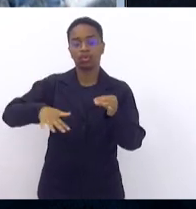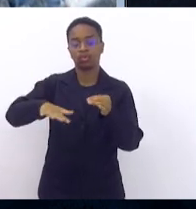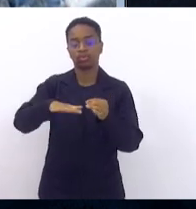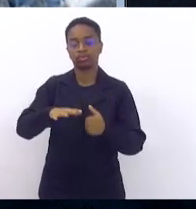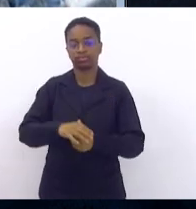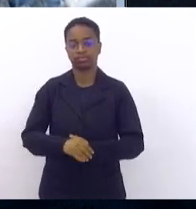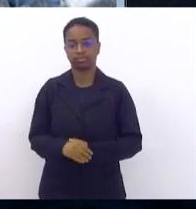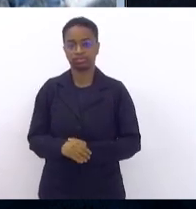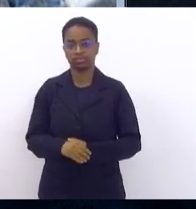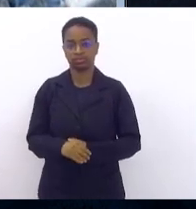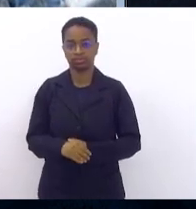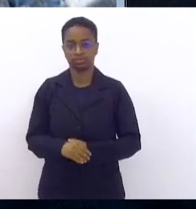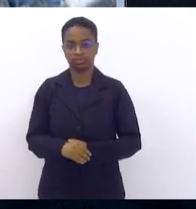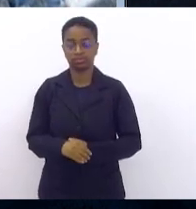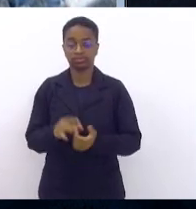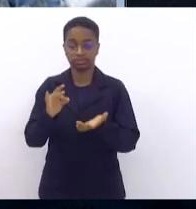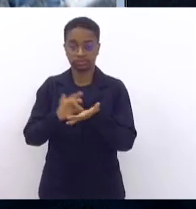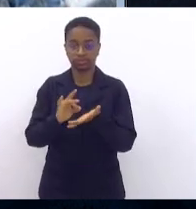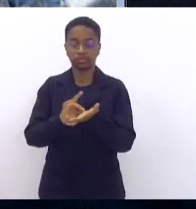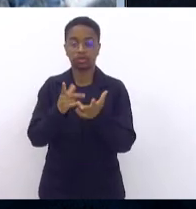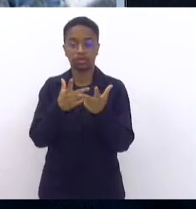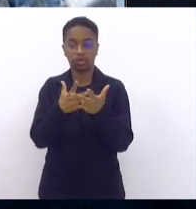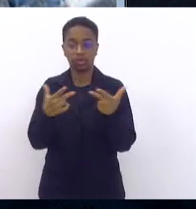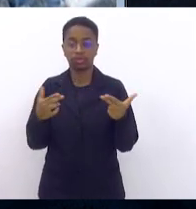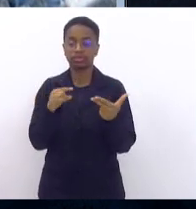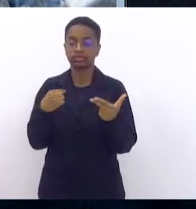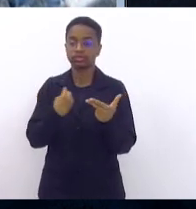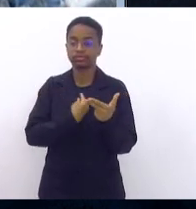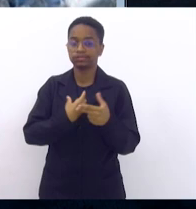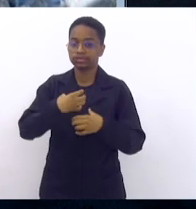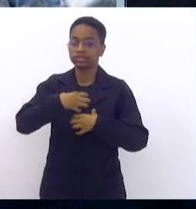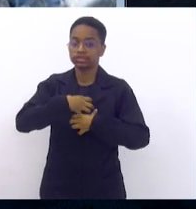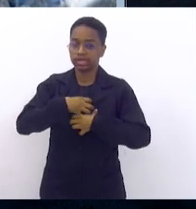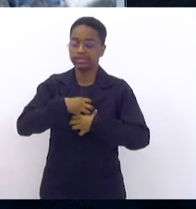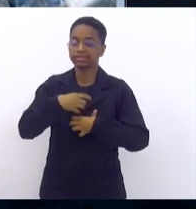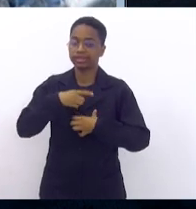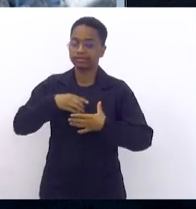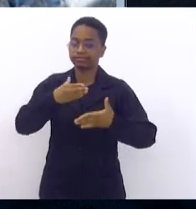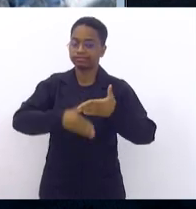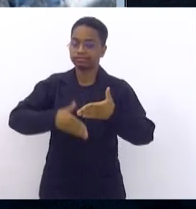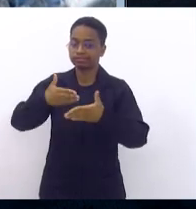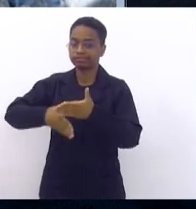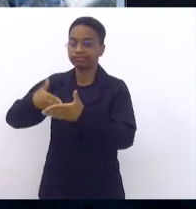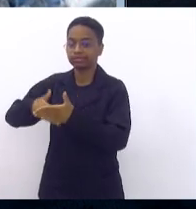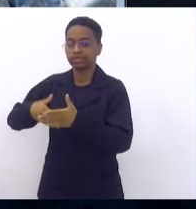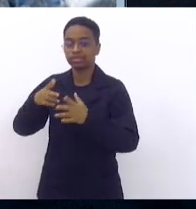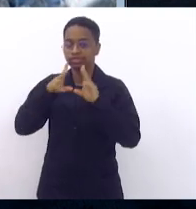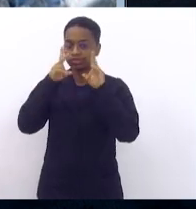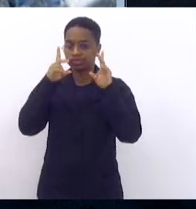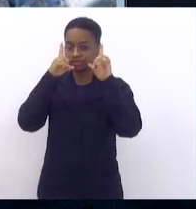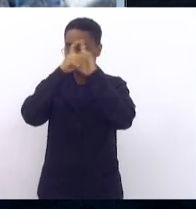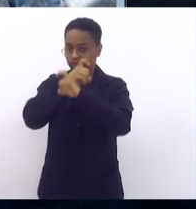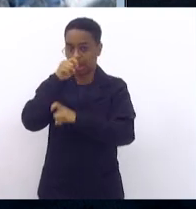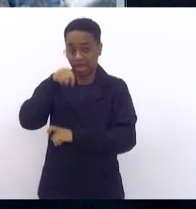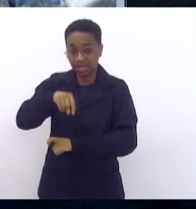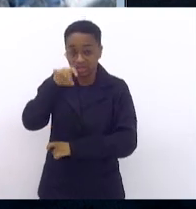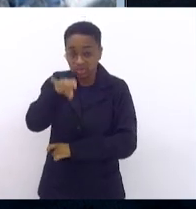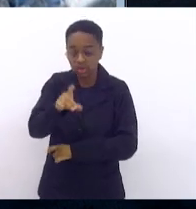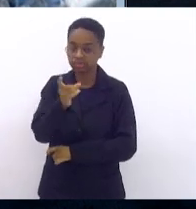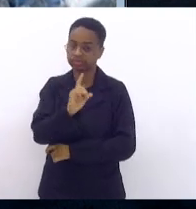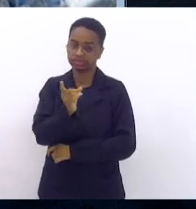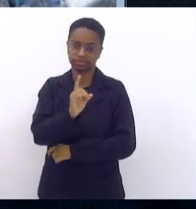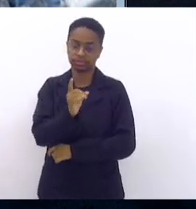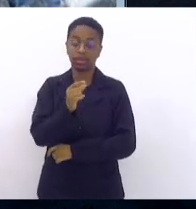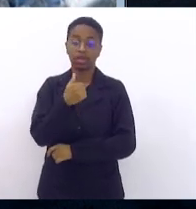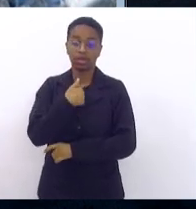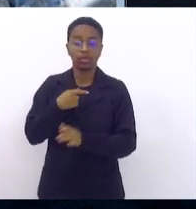que é algo que efetivamente a gente sente essa dificuldade não só no Rio de Janeiro e aí como pesquisador